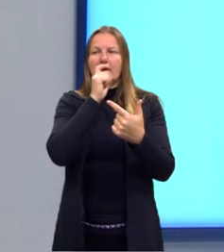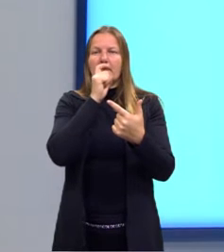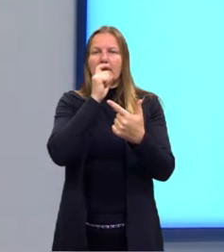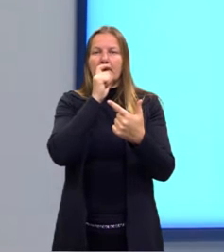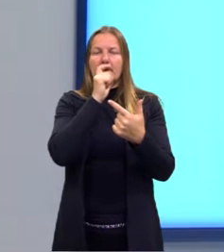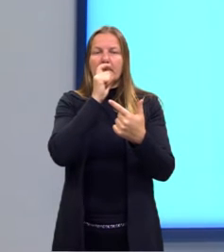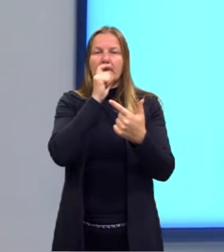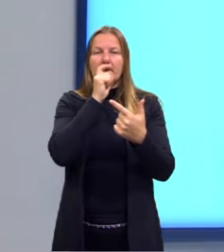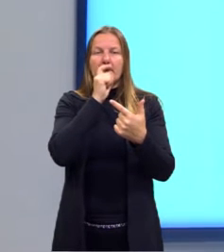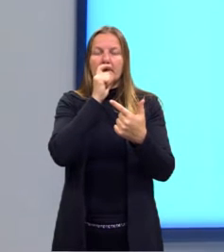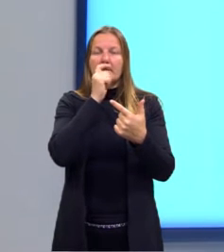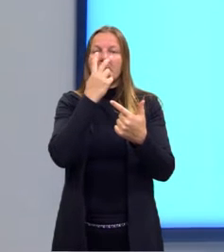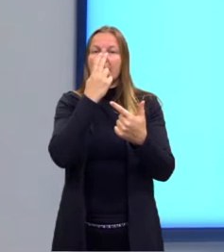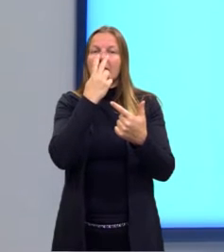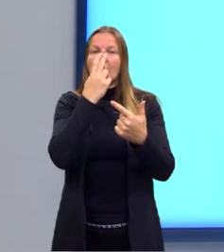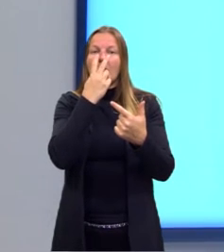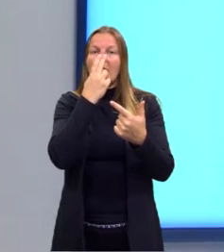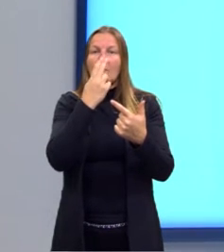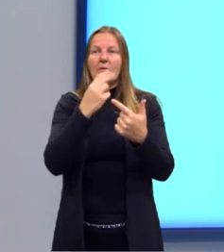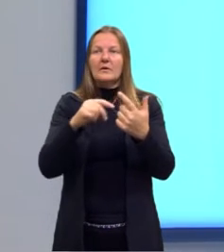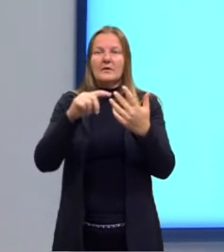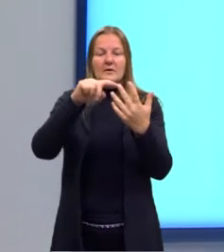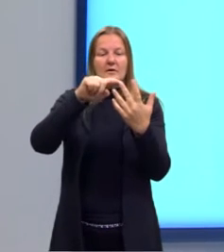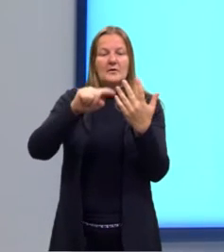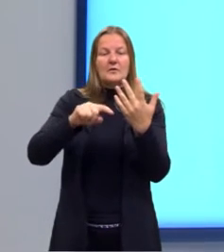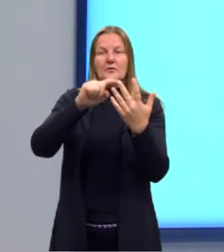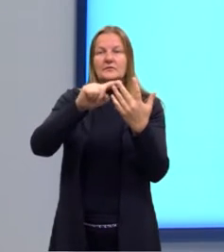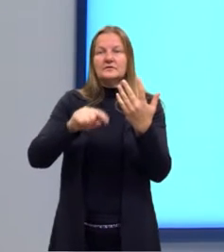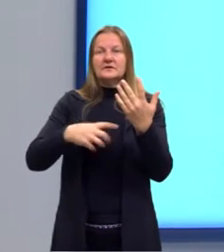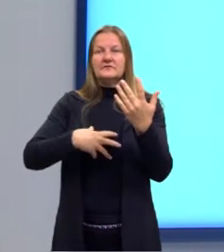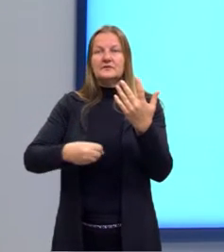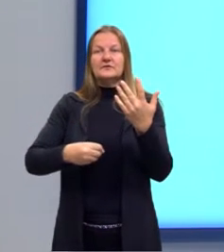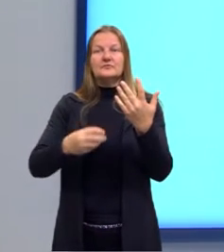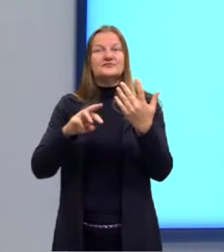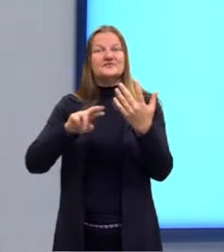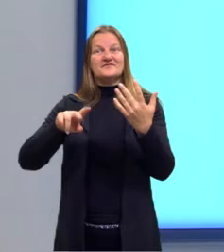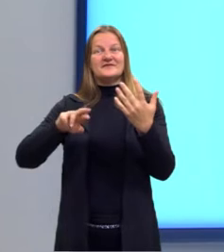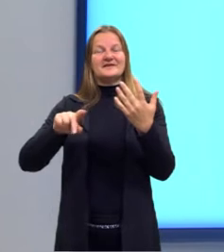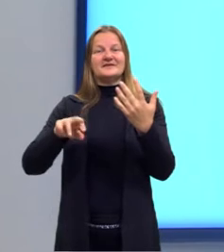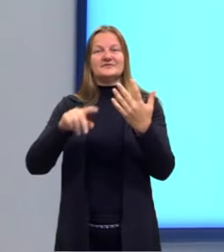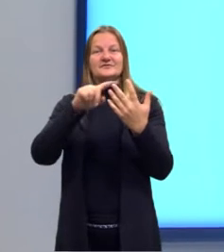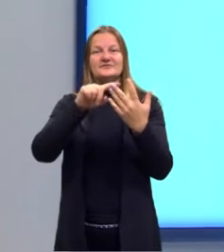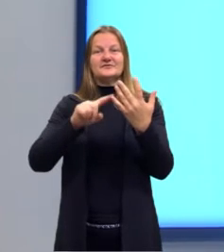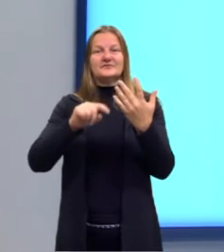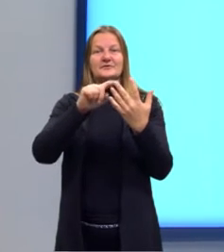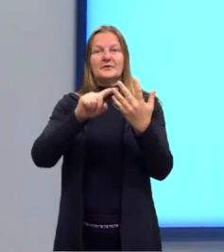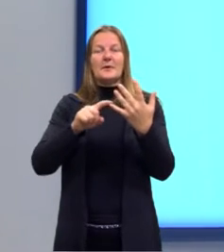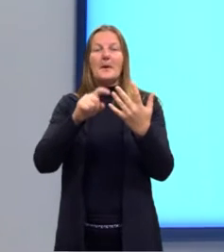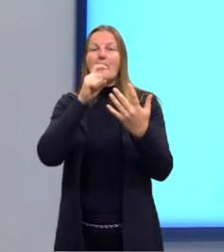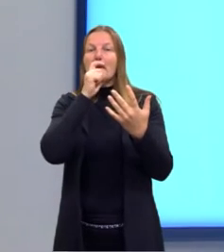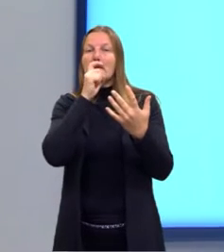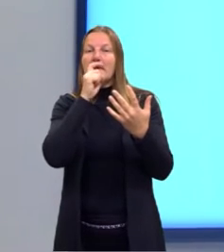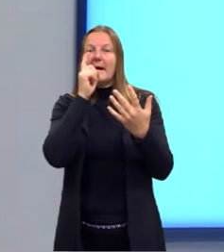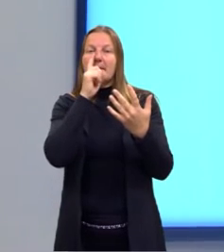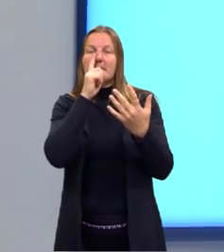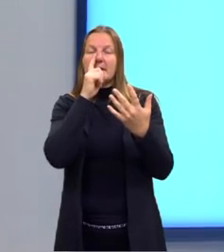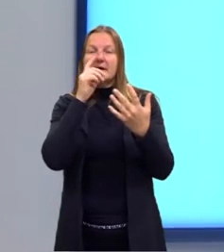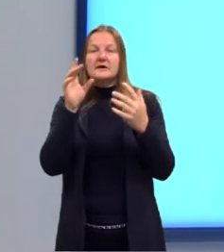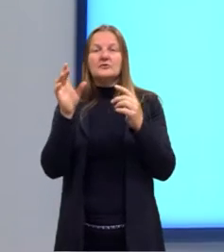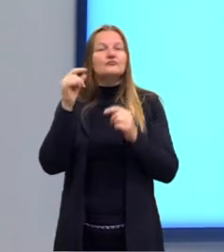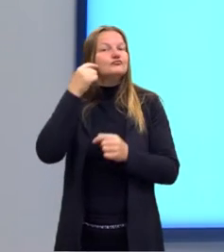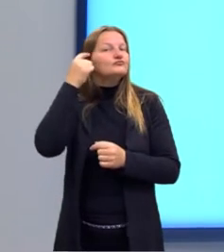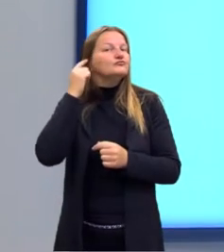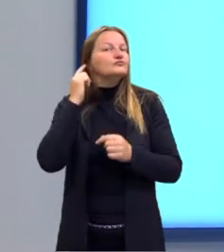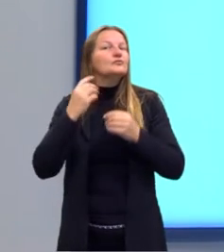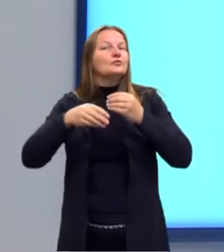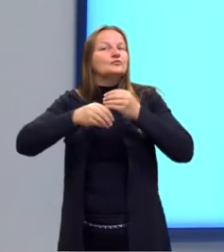são as diferente ções eles não Puxaram os pais os pais têm orelha Lobo